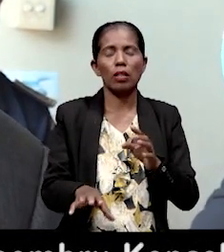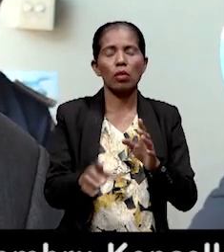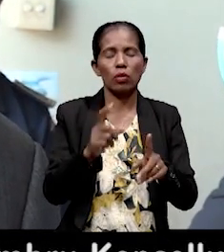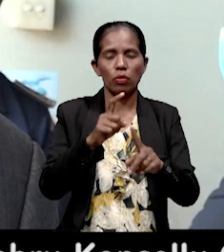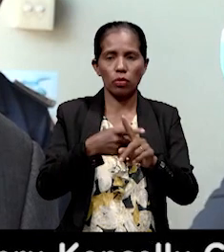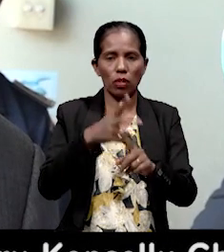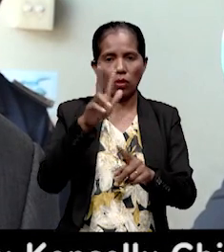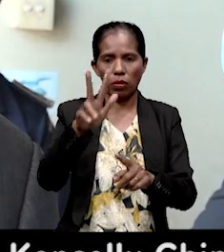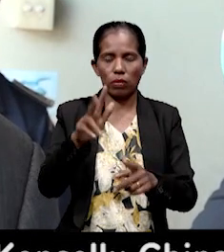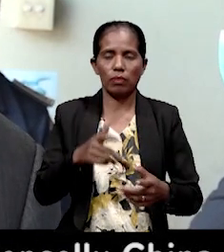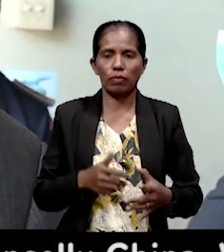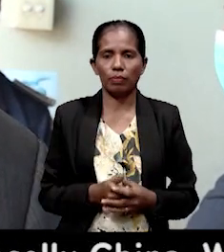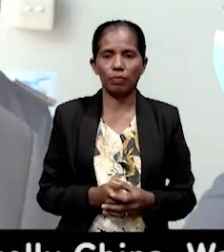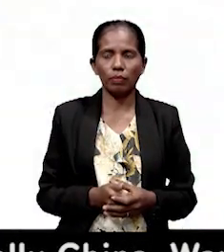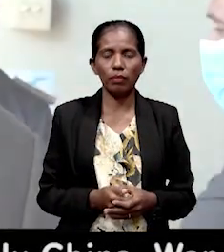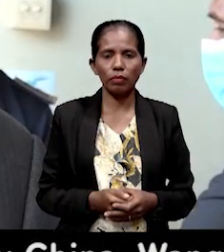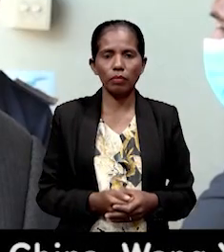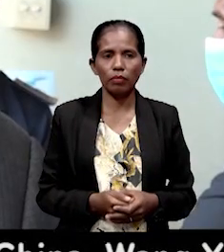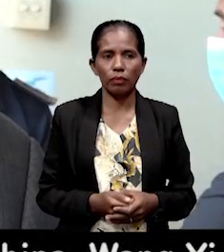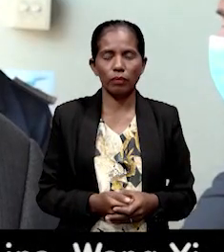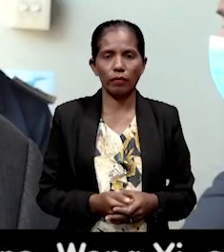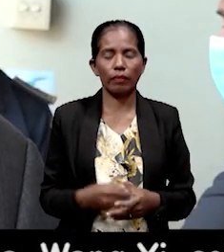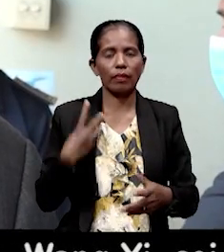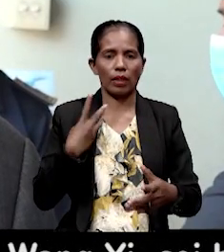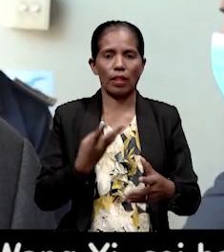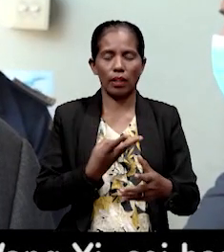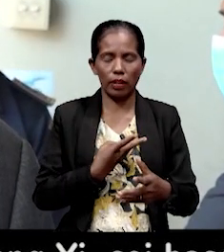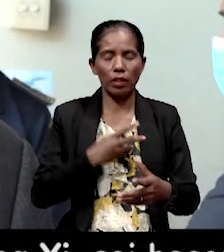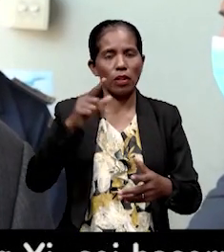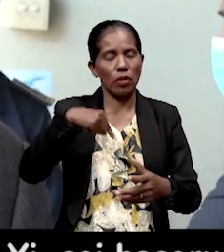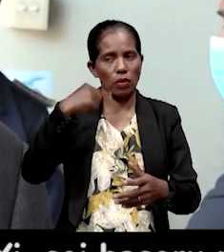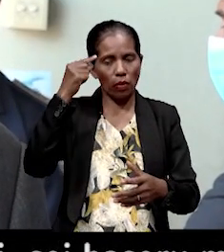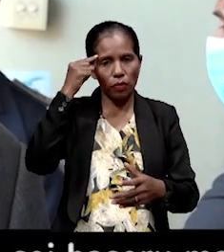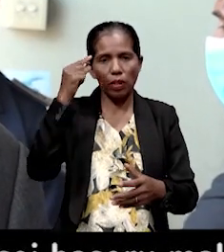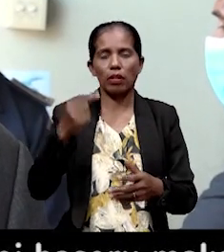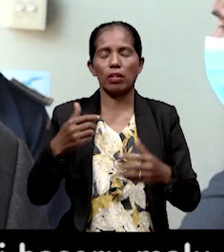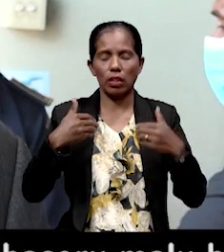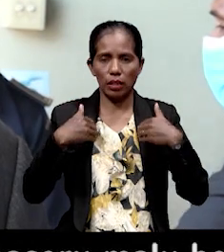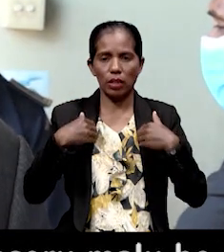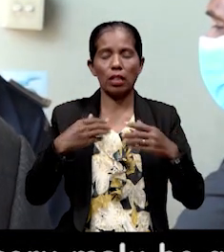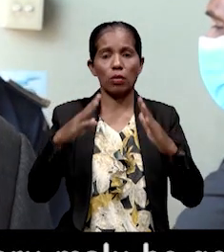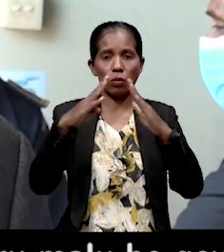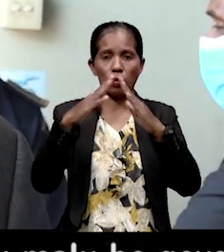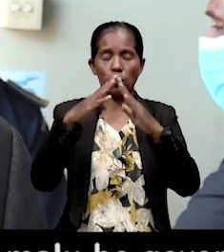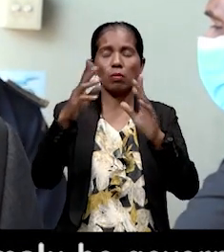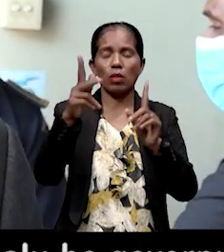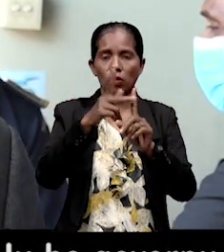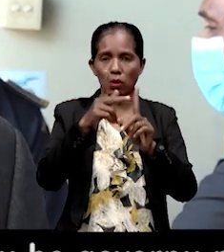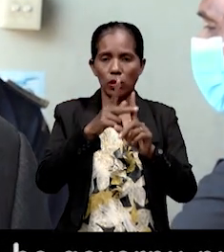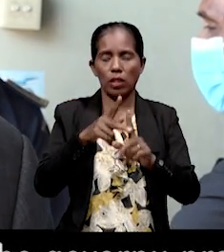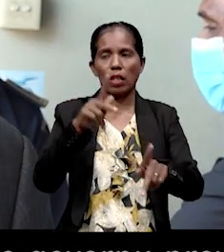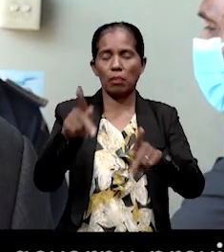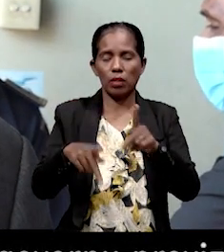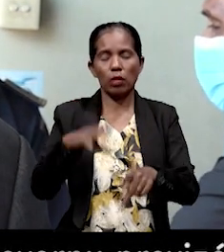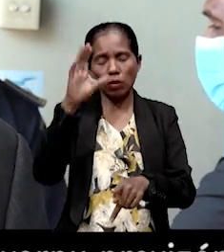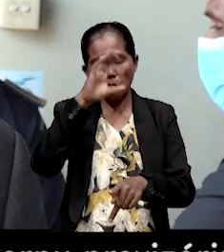ten ser bela ia na ser fat ne bema ita governo ia cos comunidade mos ten ser buka